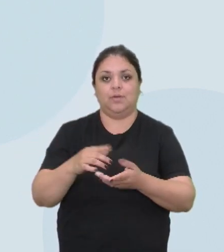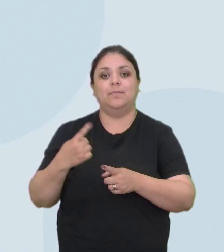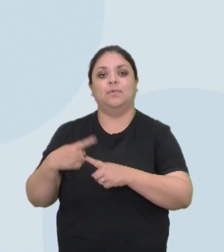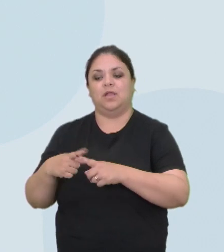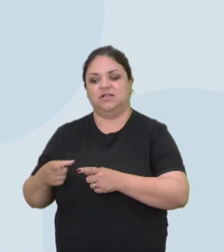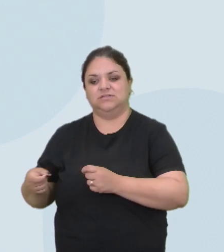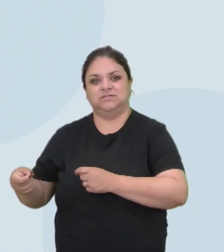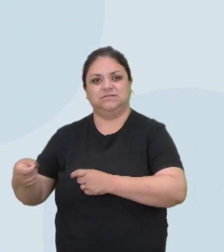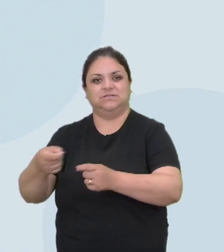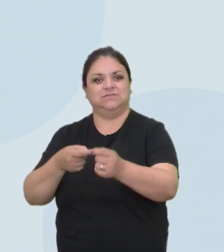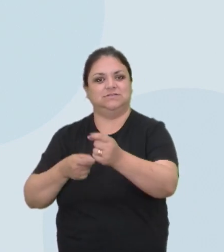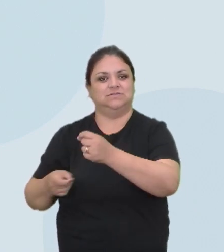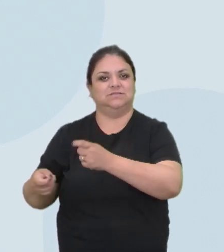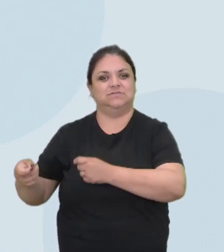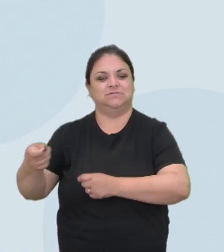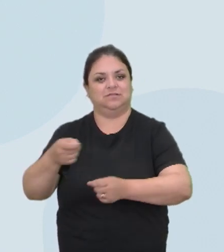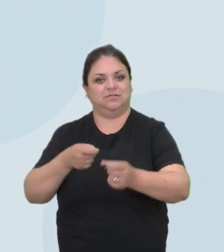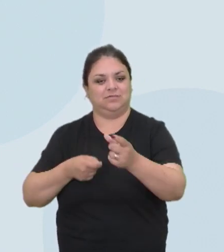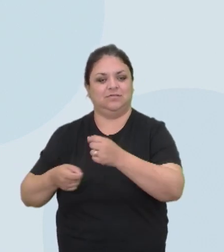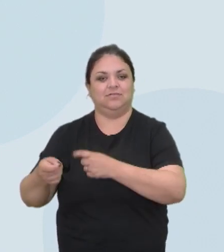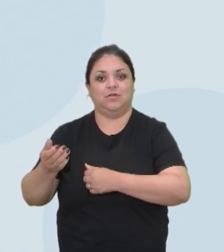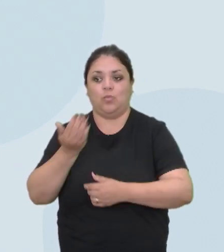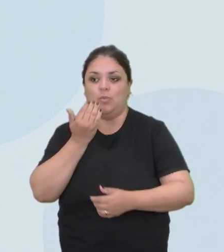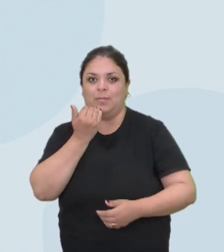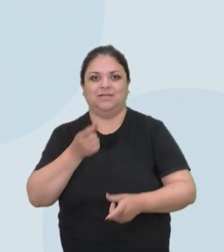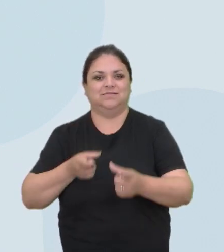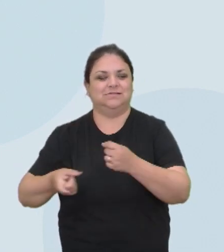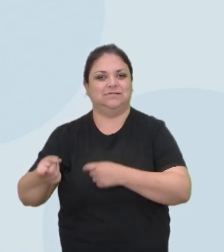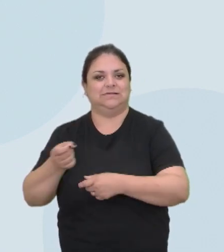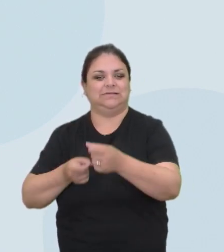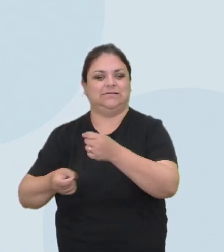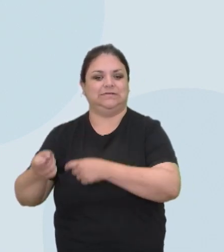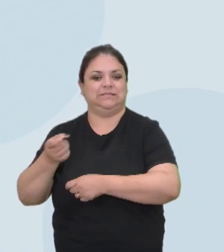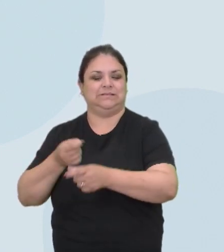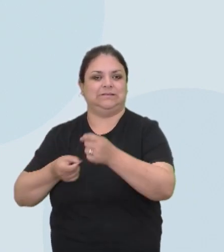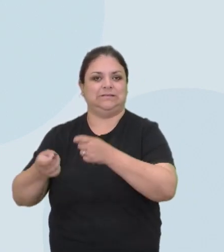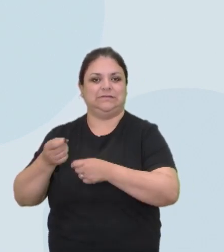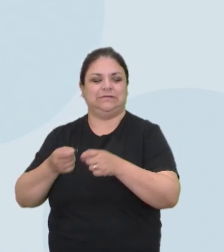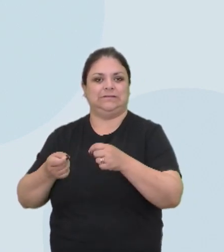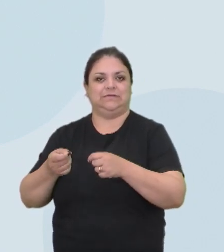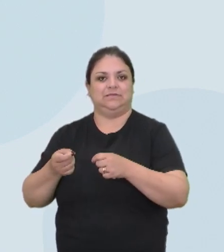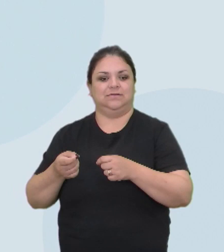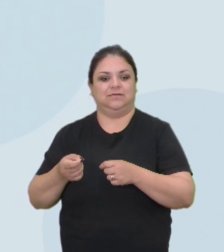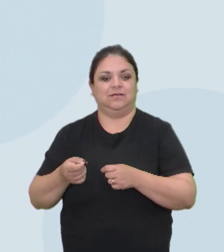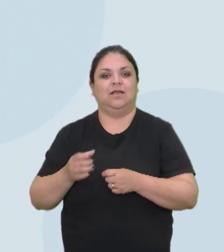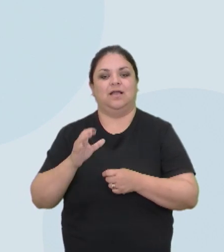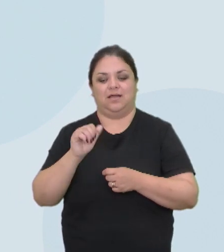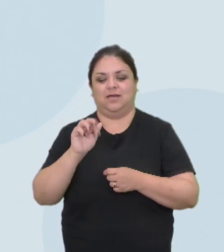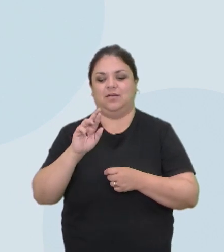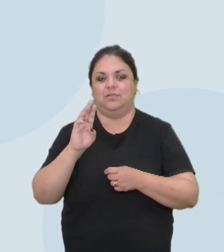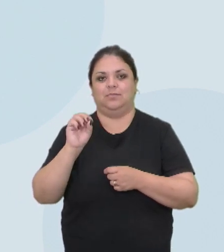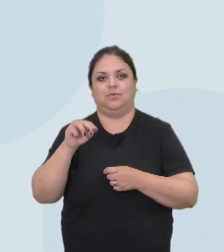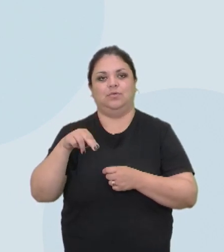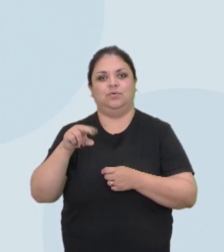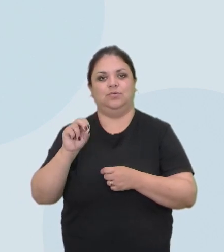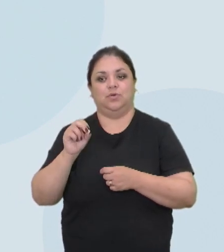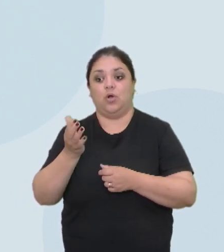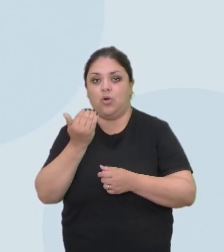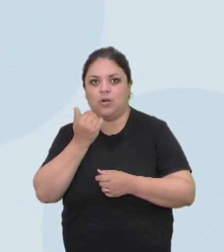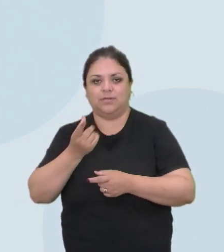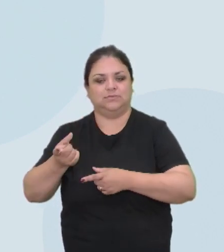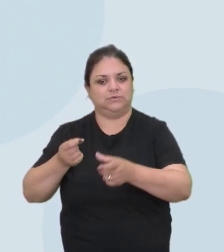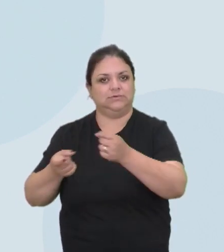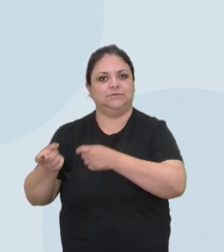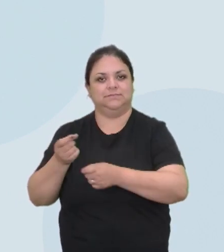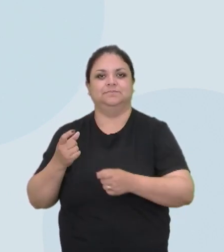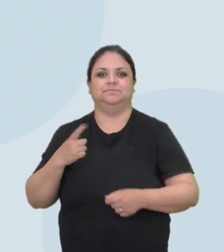agem, eles também aí, olha, precisam se alimentar e aí eles utilizam desse carbono na sua alimentação. Consequentemente,